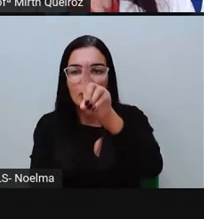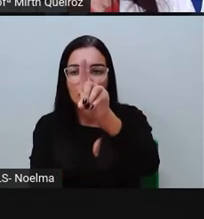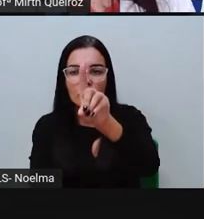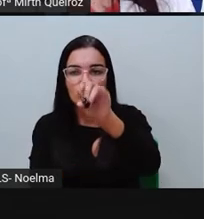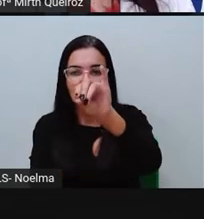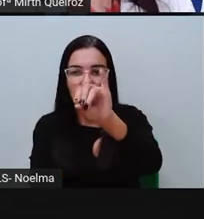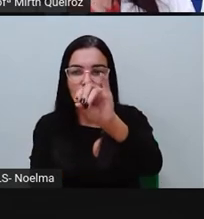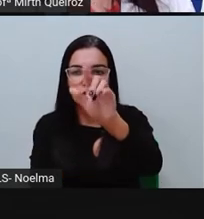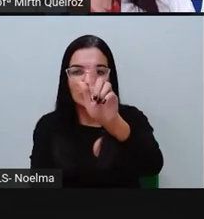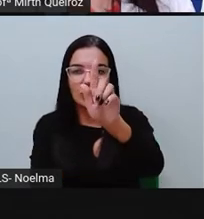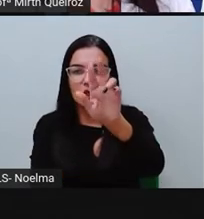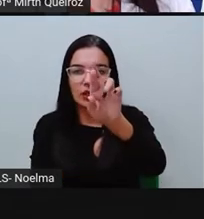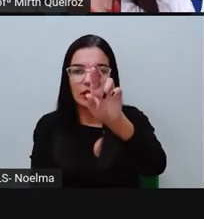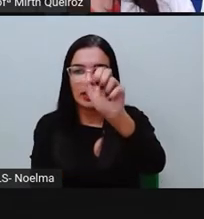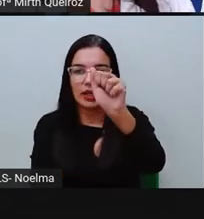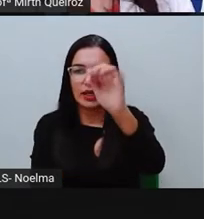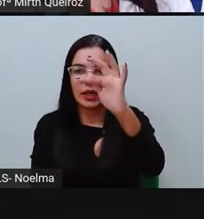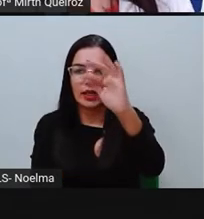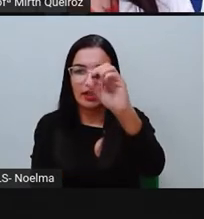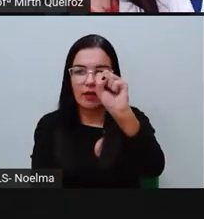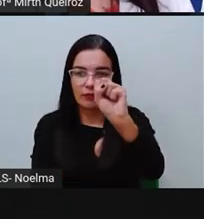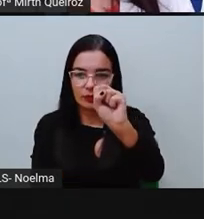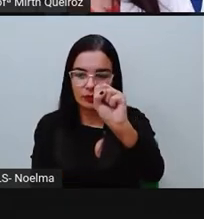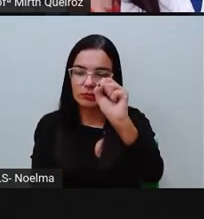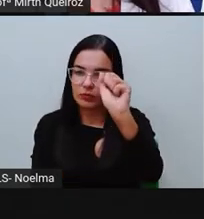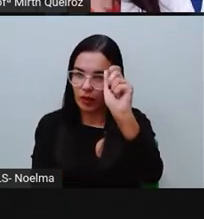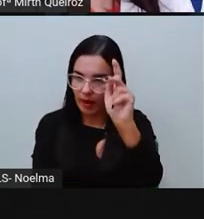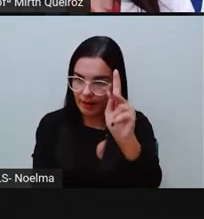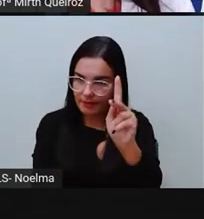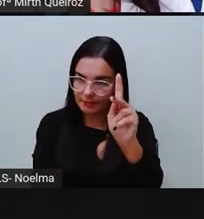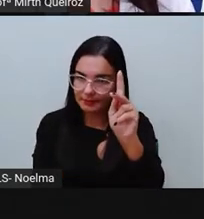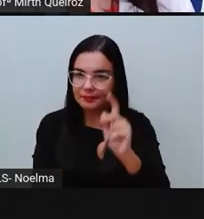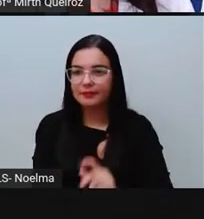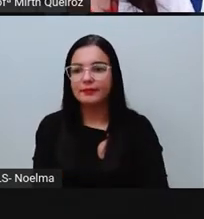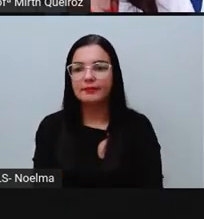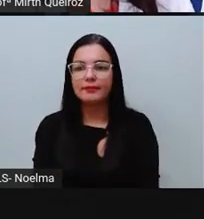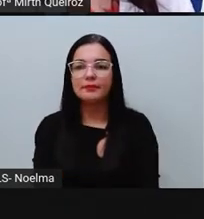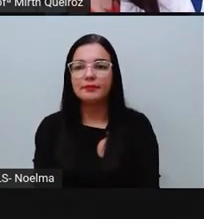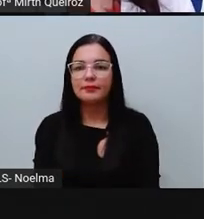de dígrafo, certo?